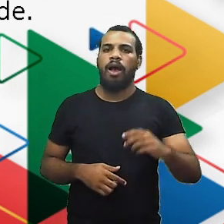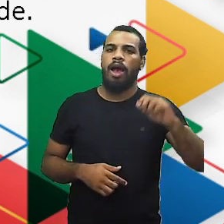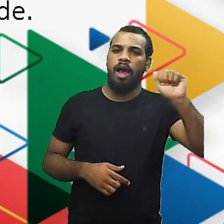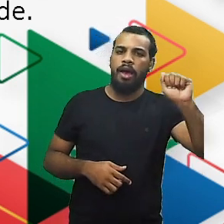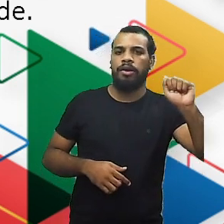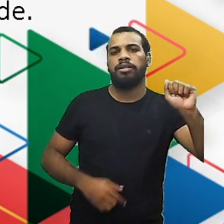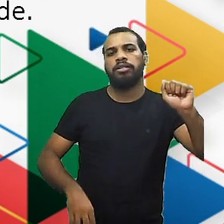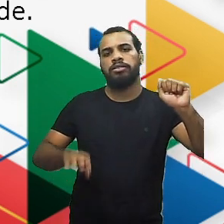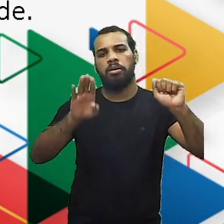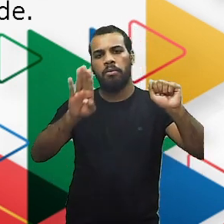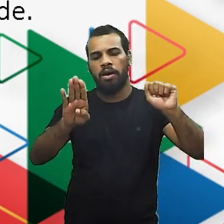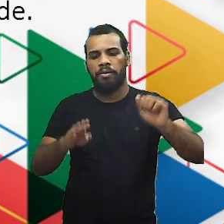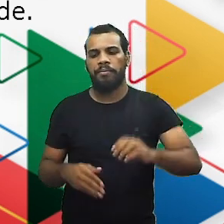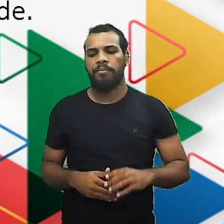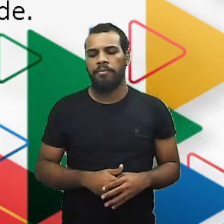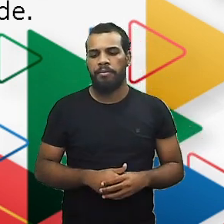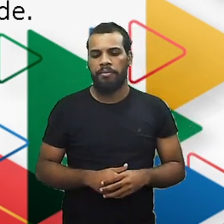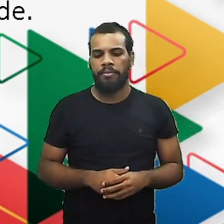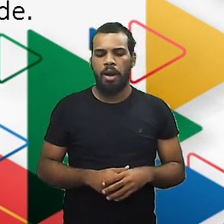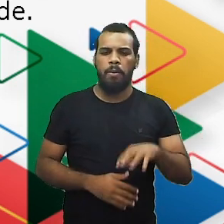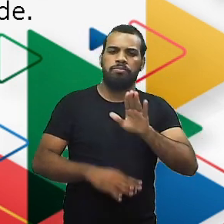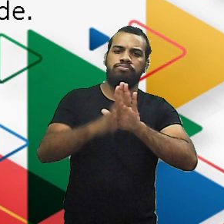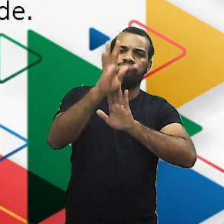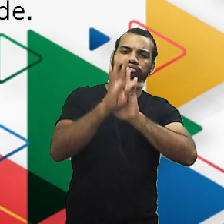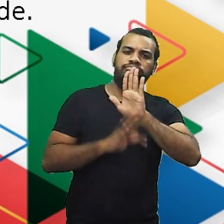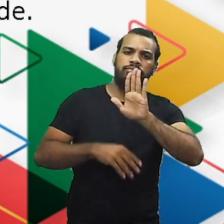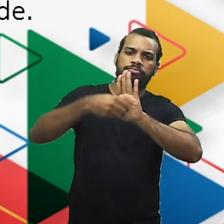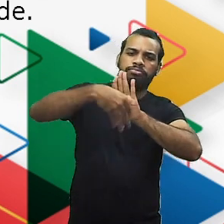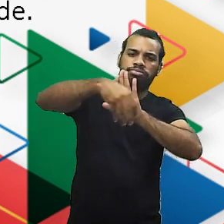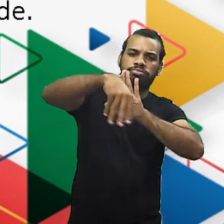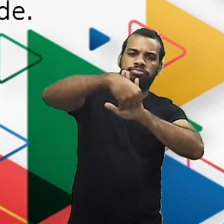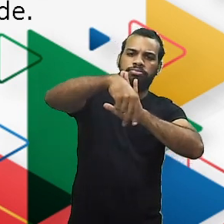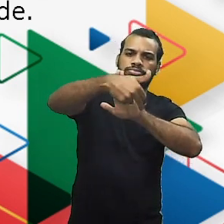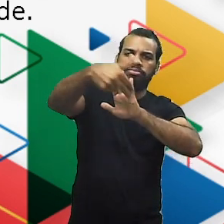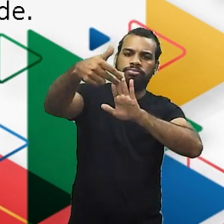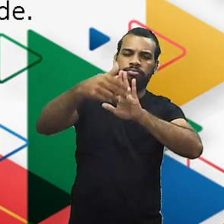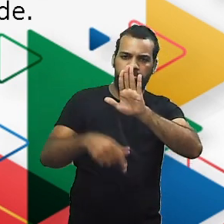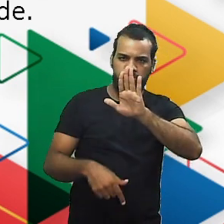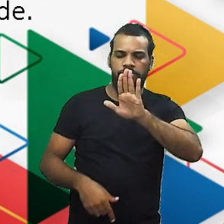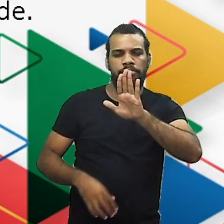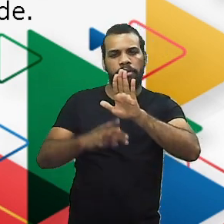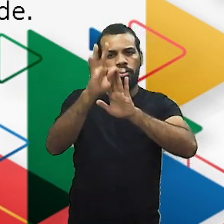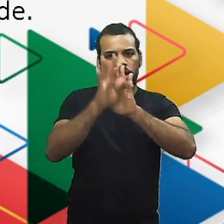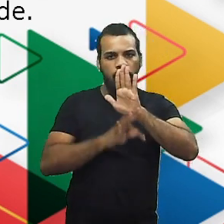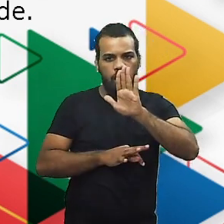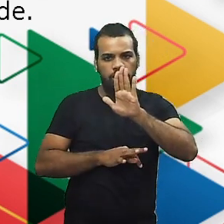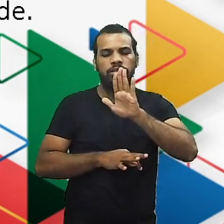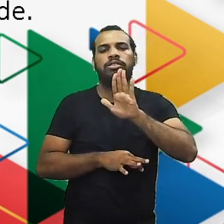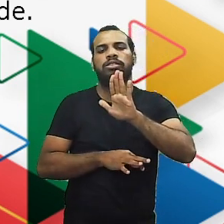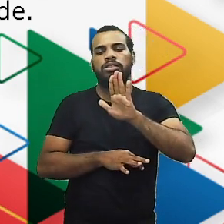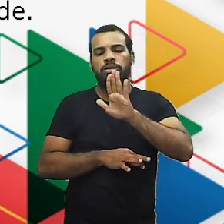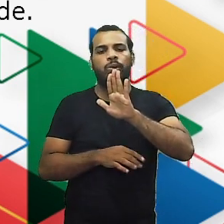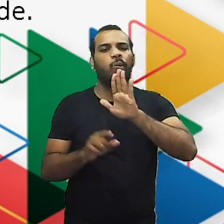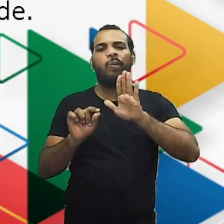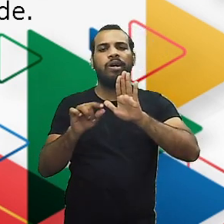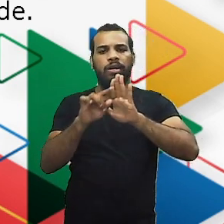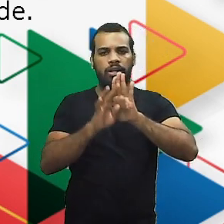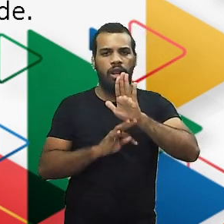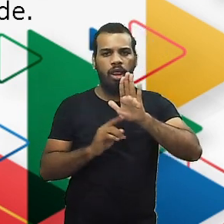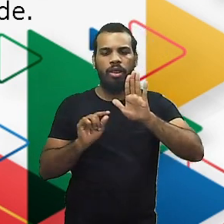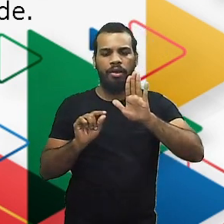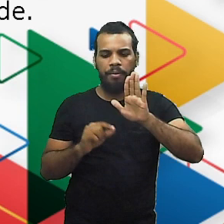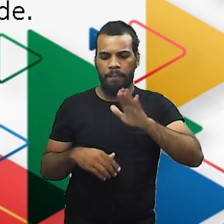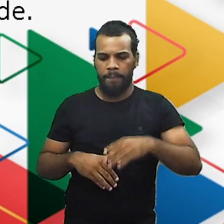um texto trazendo para você uma situação, um problema. Esse texto diz o seguinte, olha